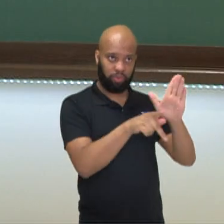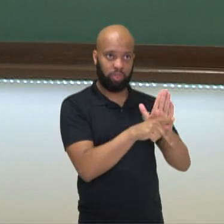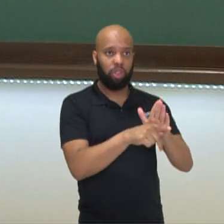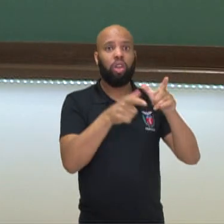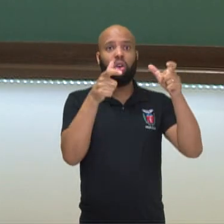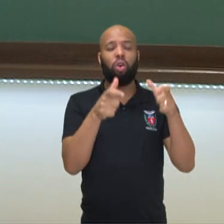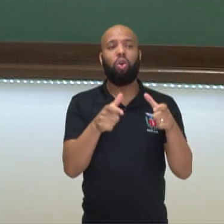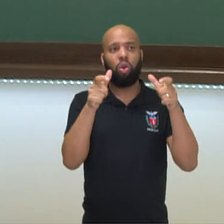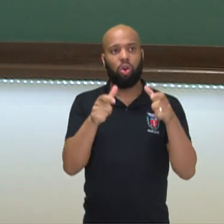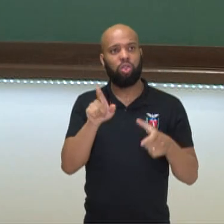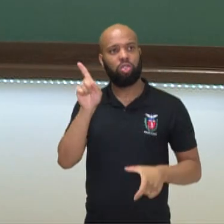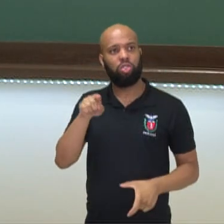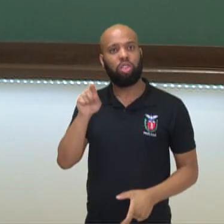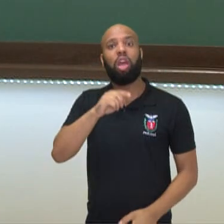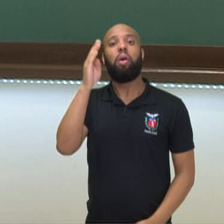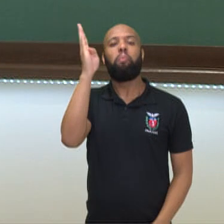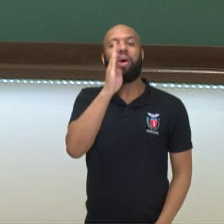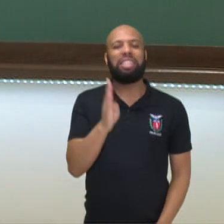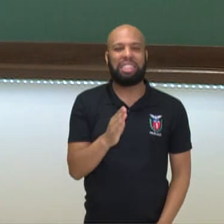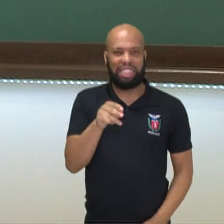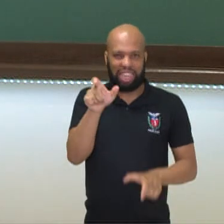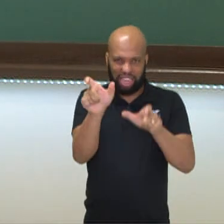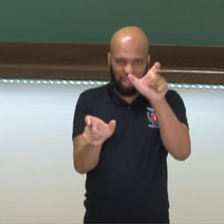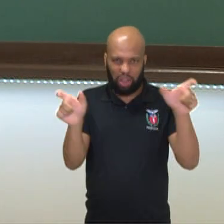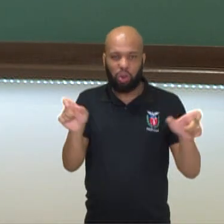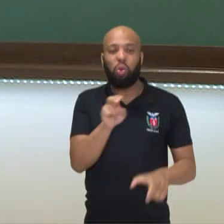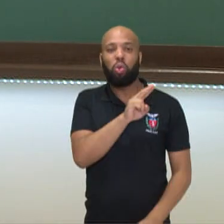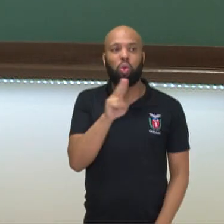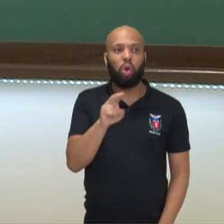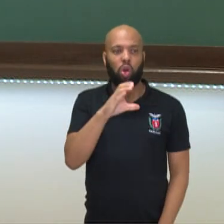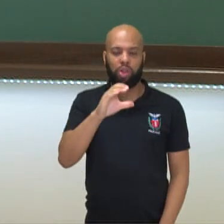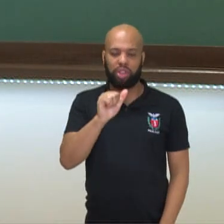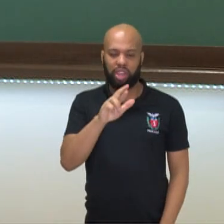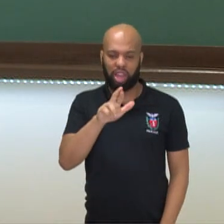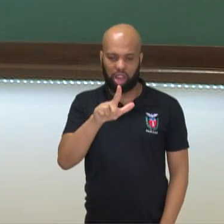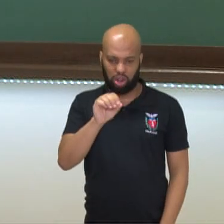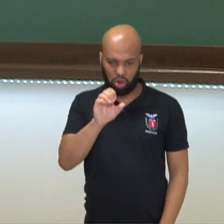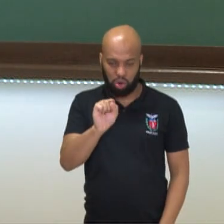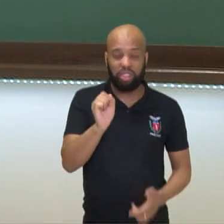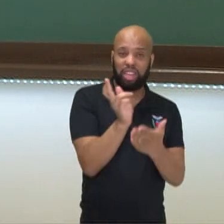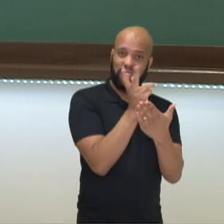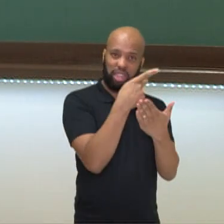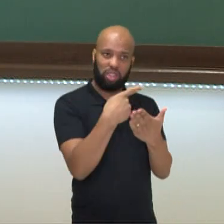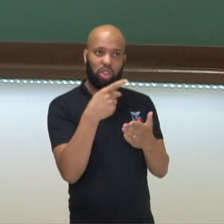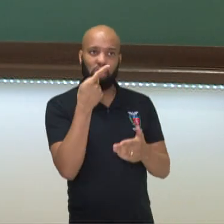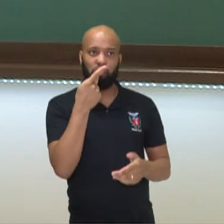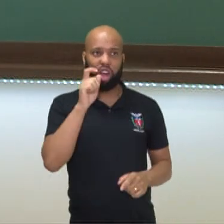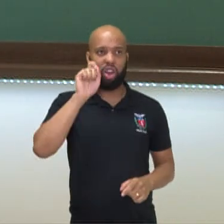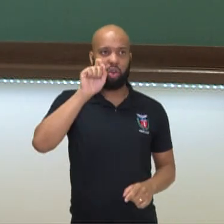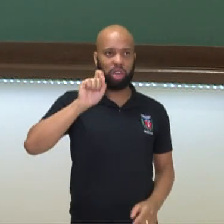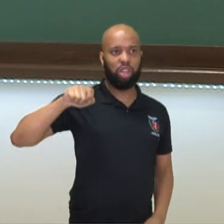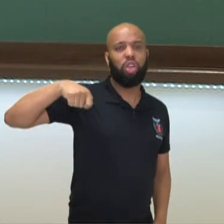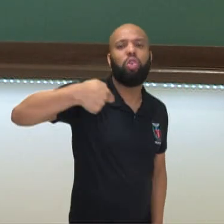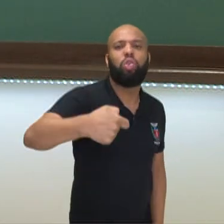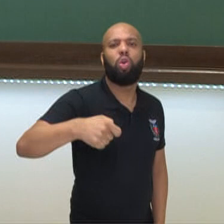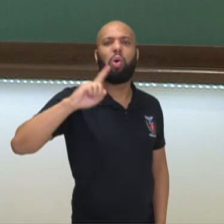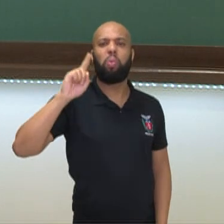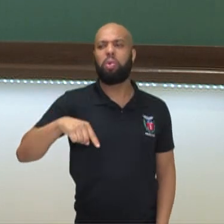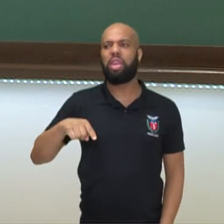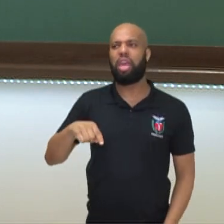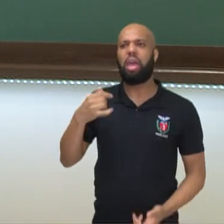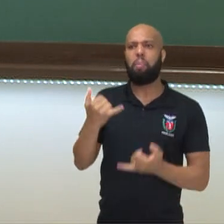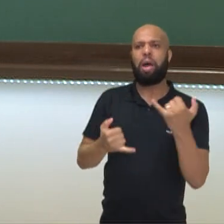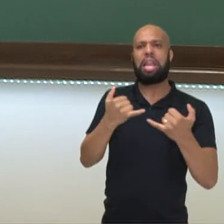essa peça de ópera. E ela mostra exatamente a ideia do mito do bom selvagem, o indígena